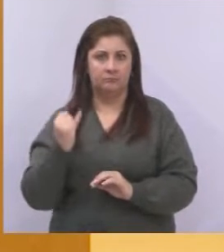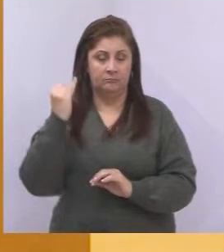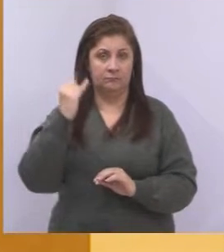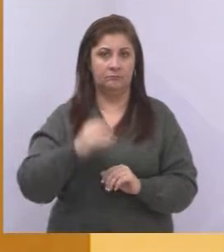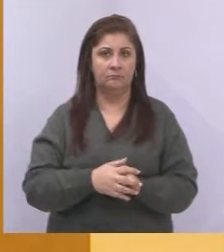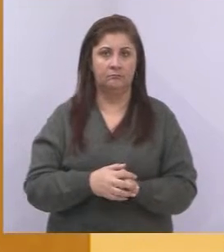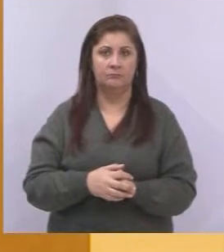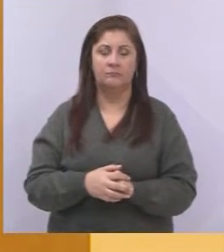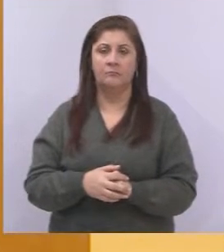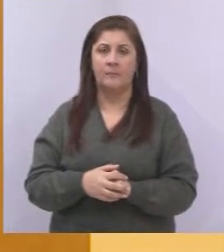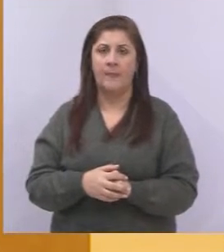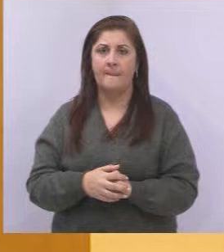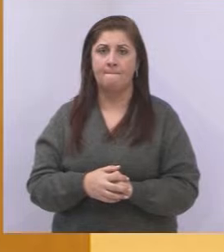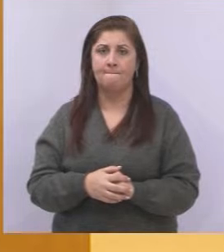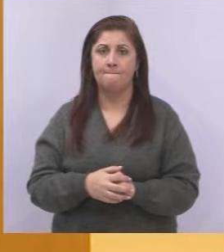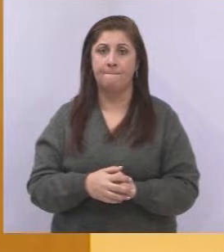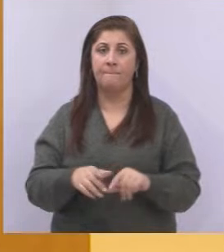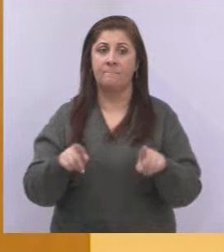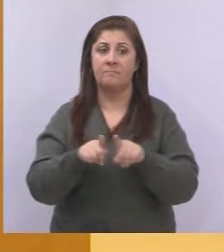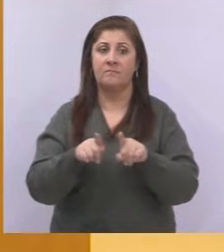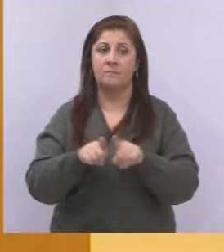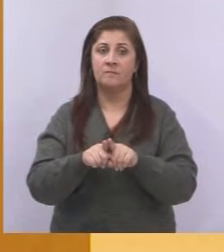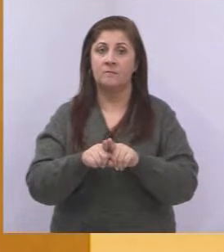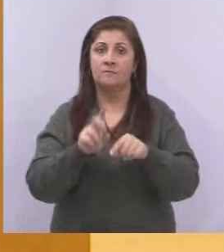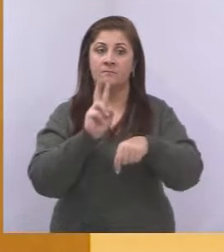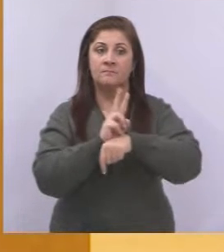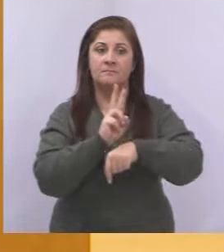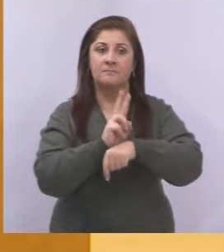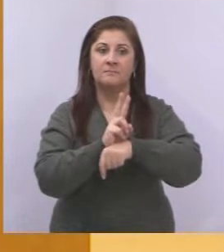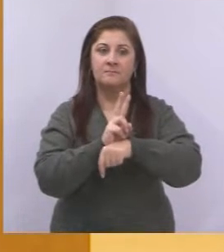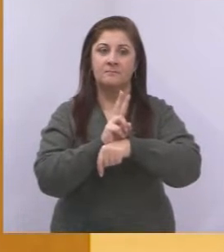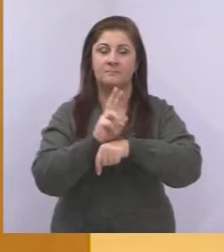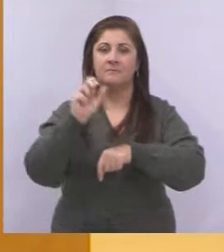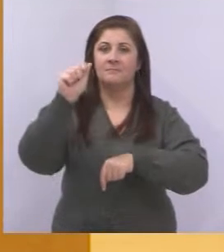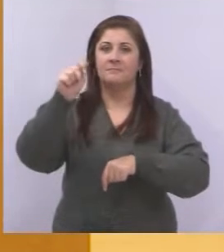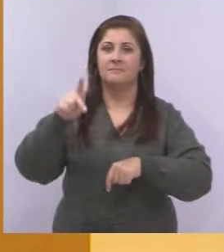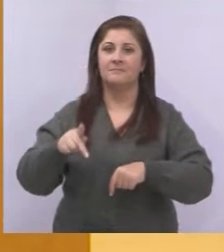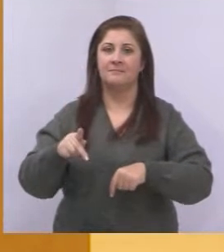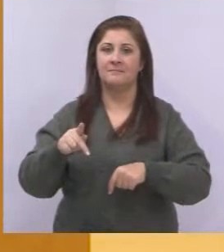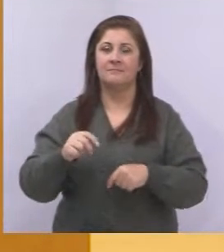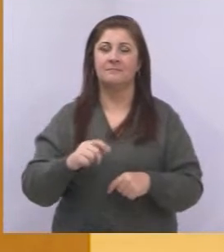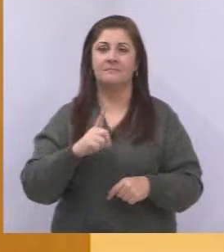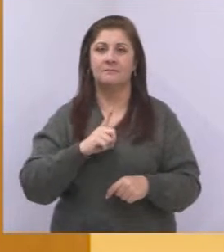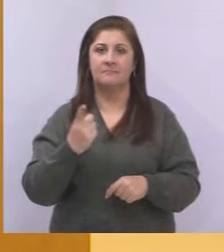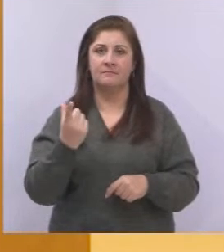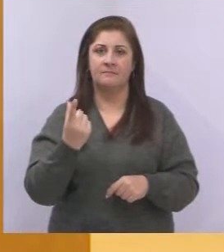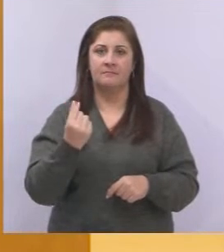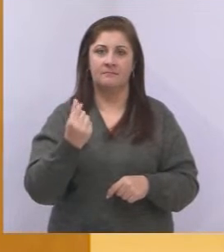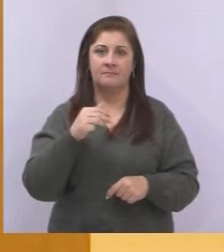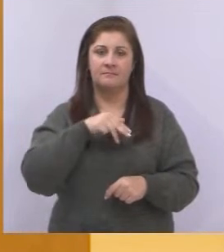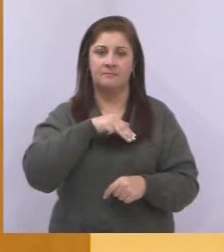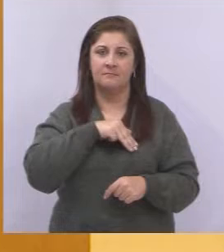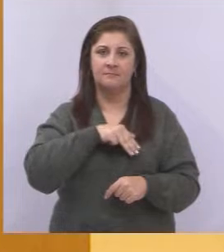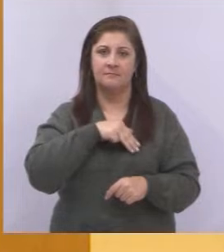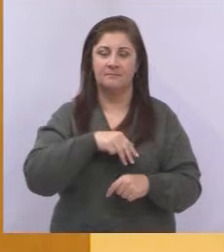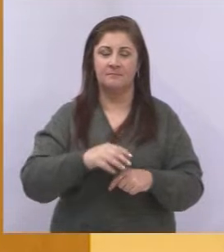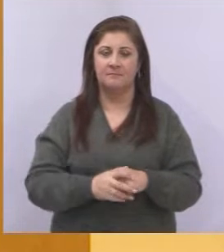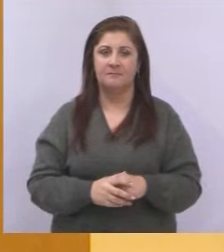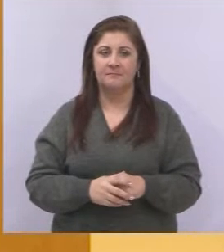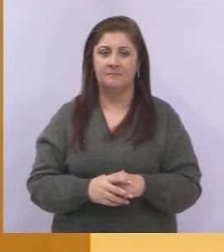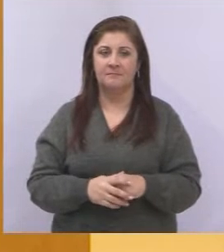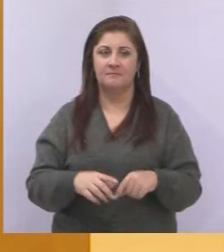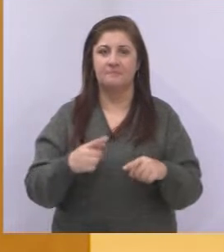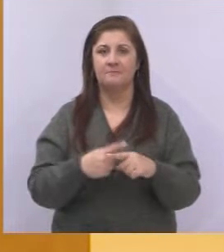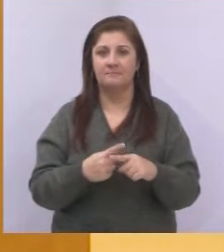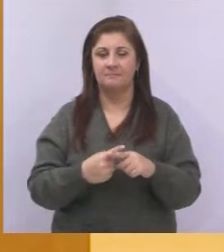é a gente assegurar que esses idosos, os aposentados, tenham um salário digno e adequado, não é? Porque é com o seu salário que